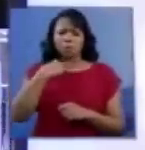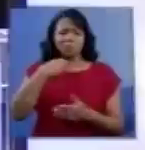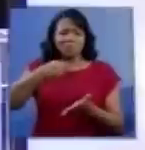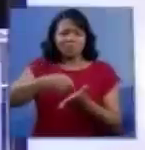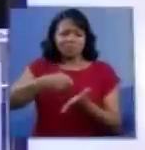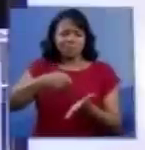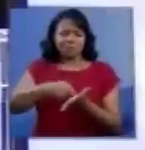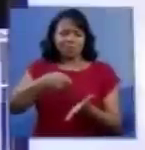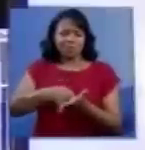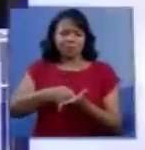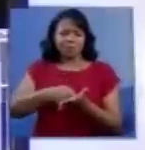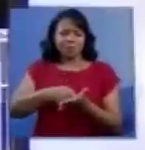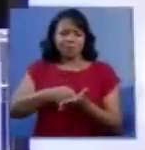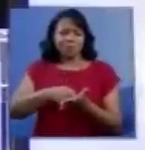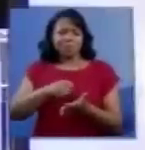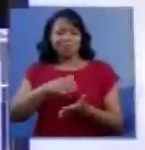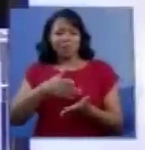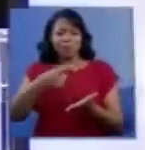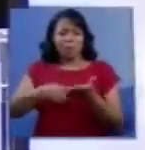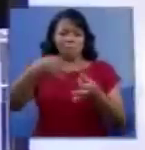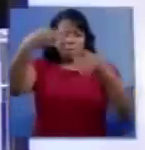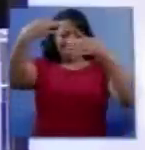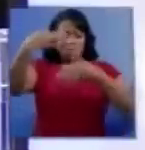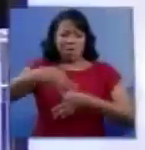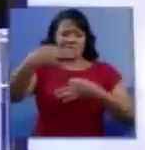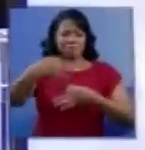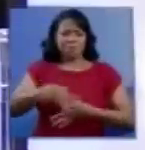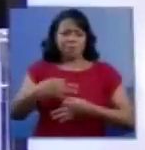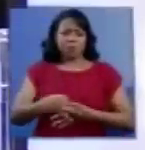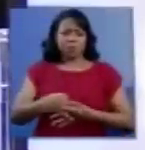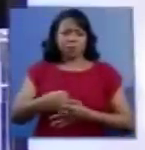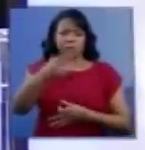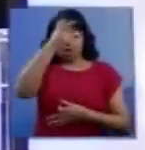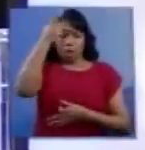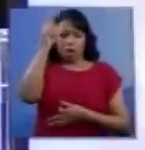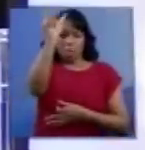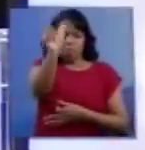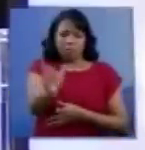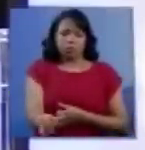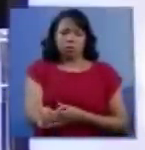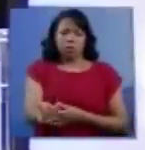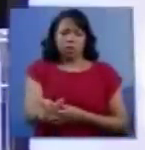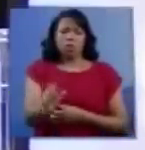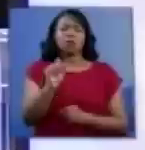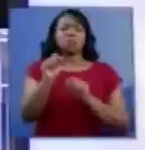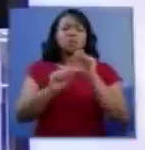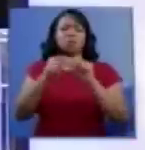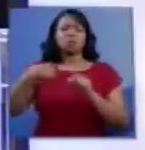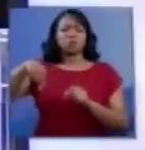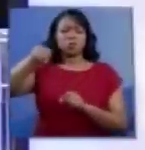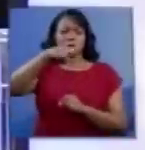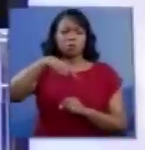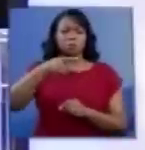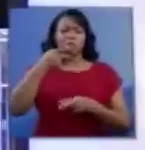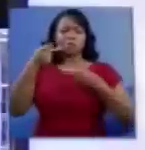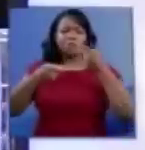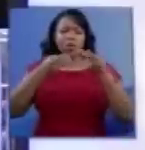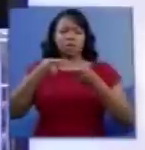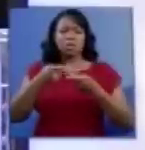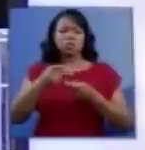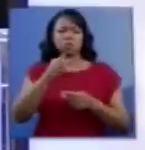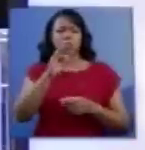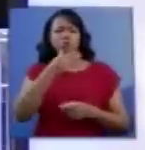uma determinado tipo de perfeição da pessoa quem somos nós para dizer que tipo de